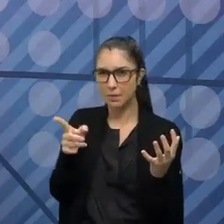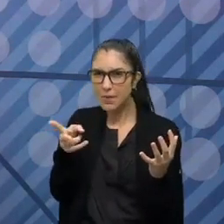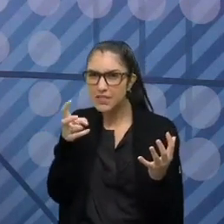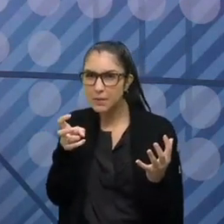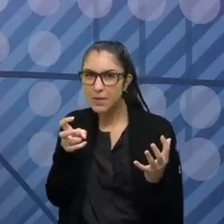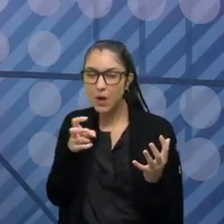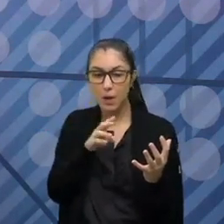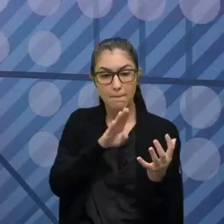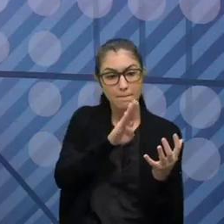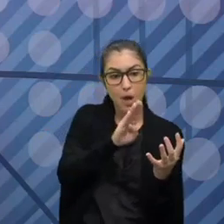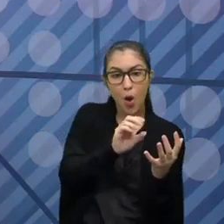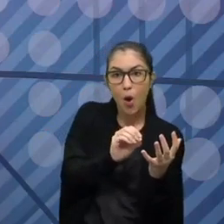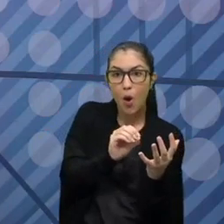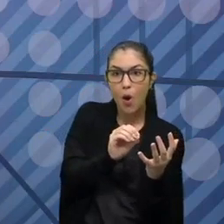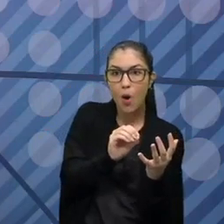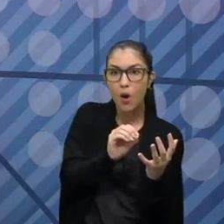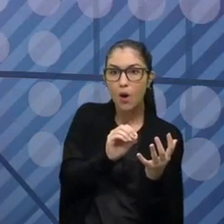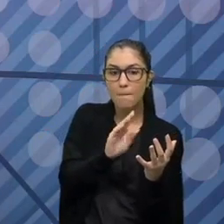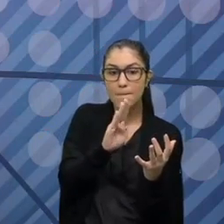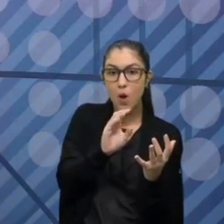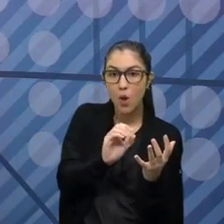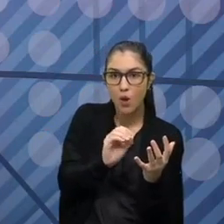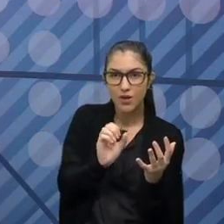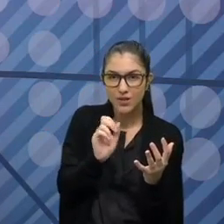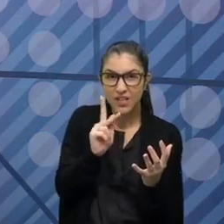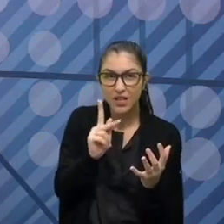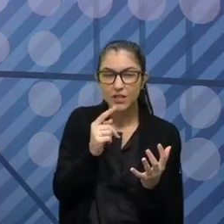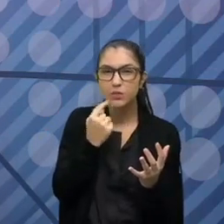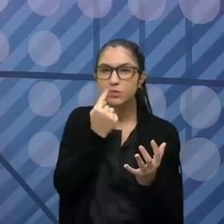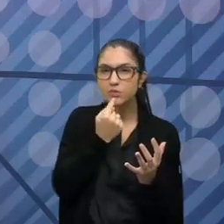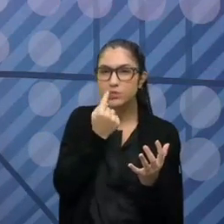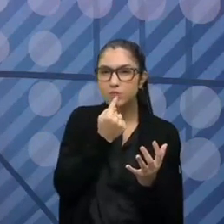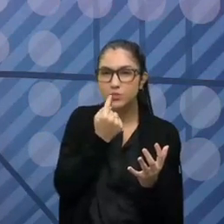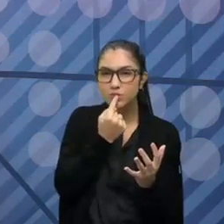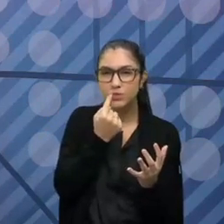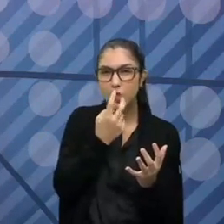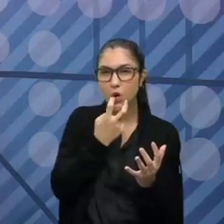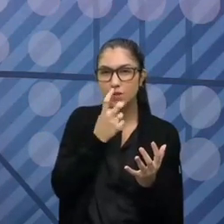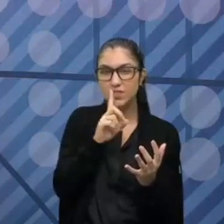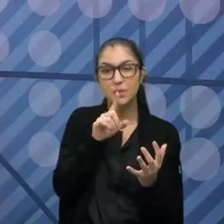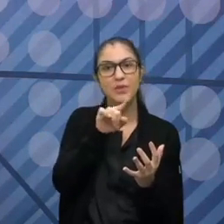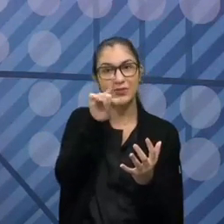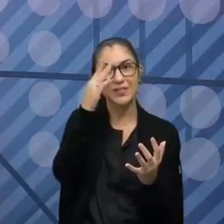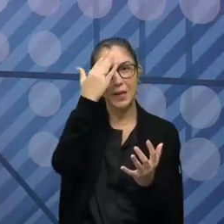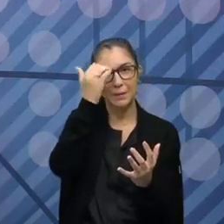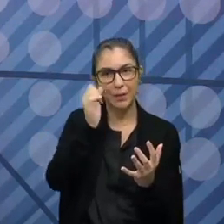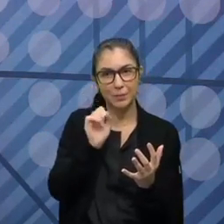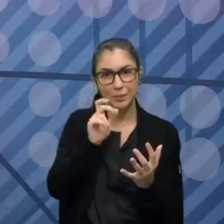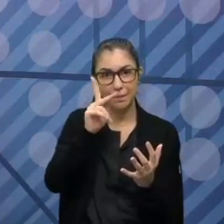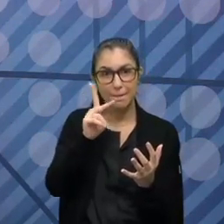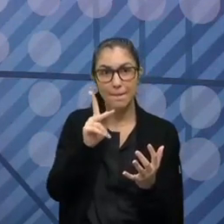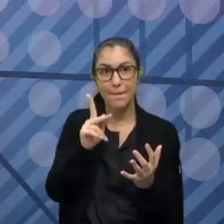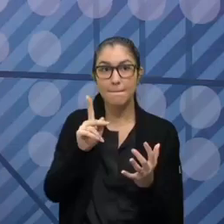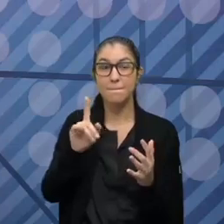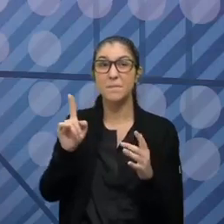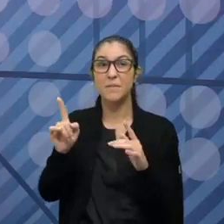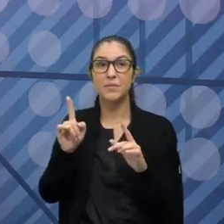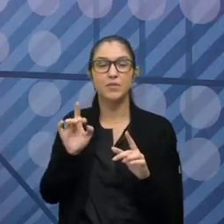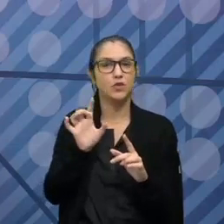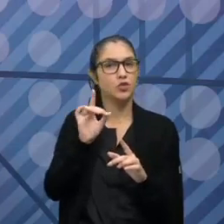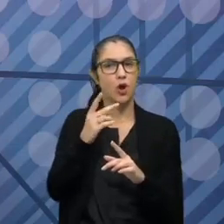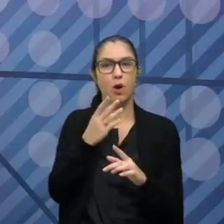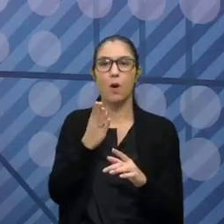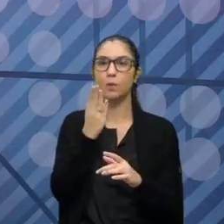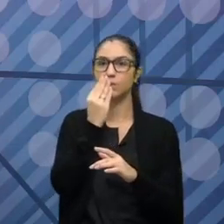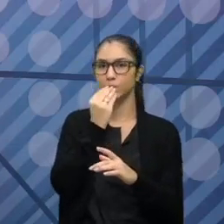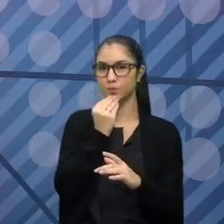percebeu? B-O, bola. Tá? Sem fazer a parte da oralização, eu estou fazendo para você entender. Mas aí com o aluno surdo eu faço só